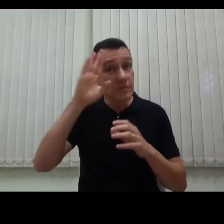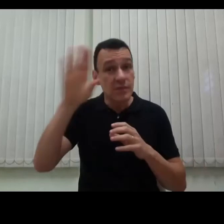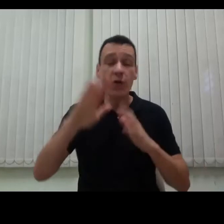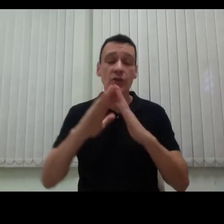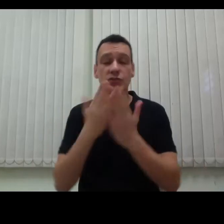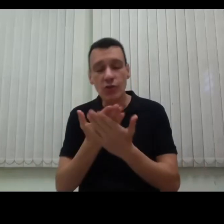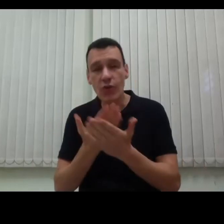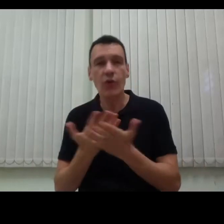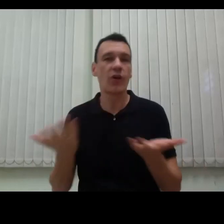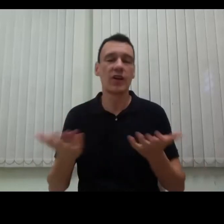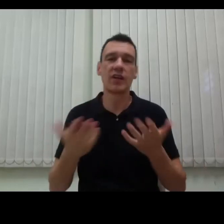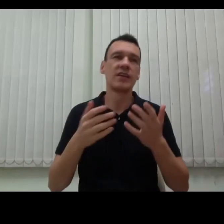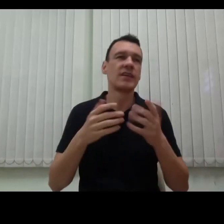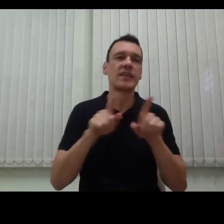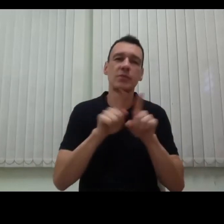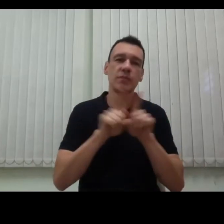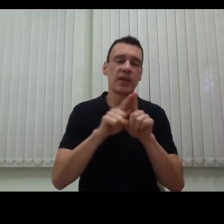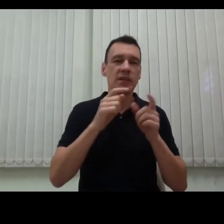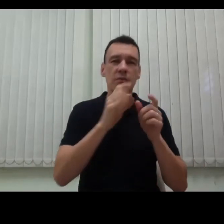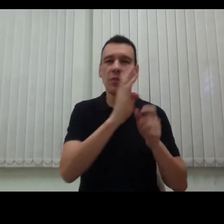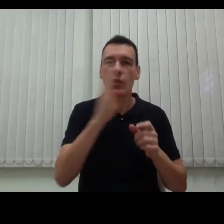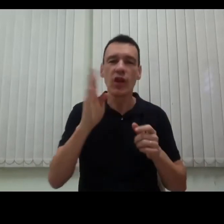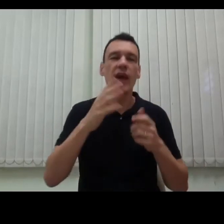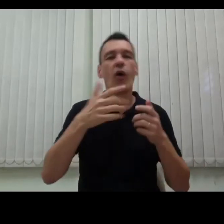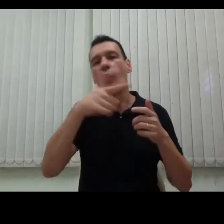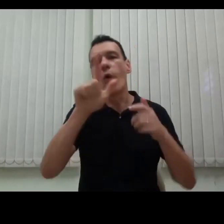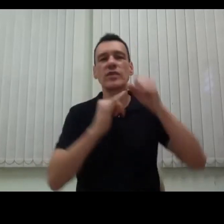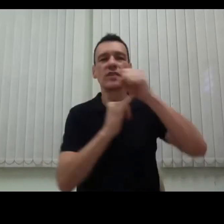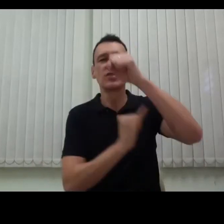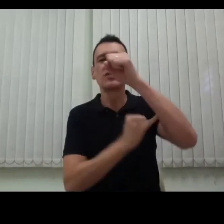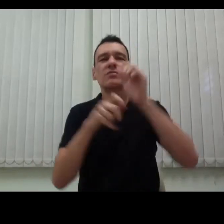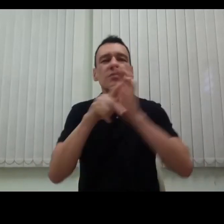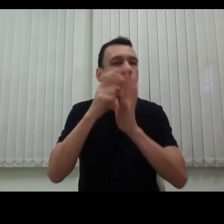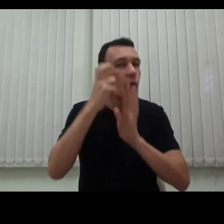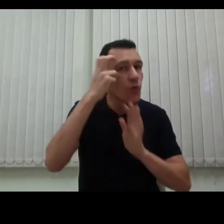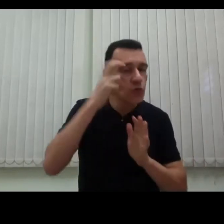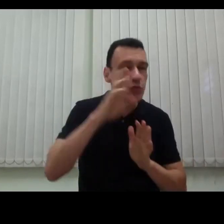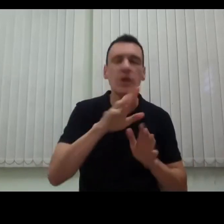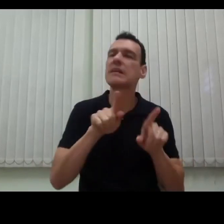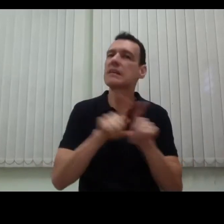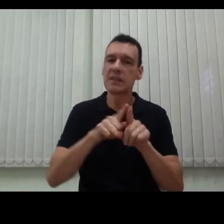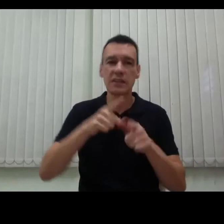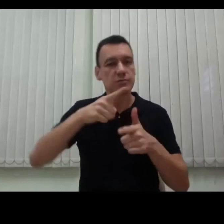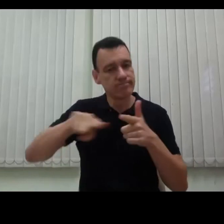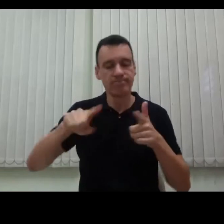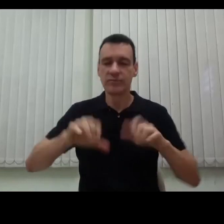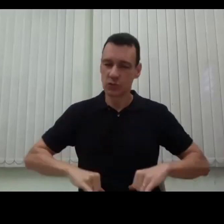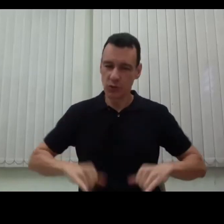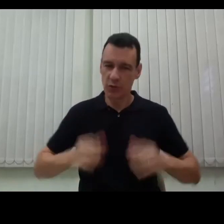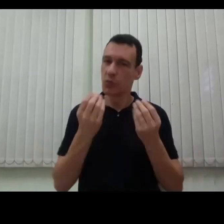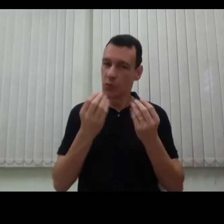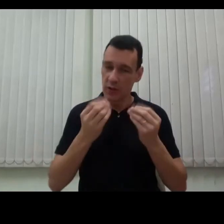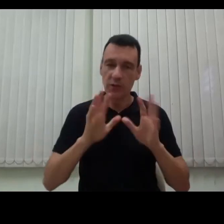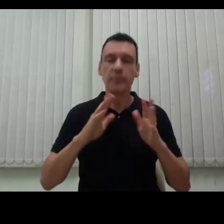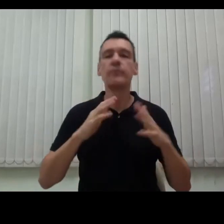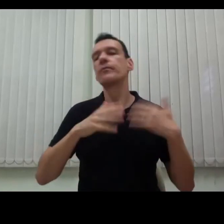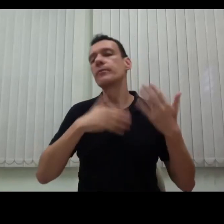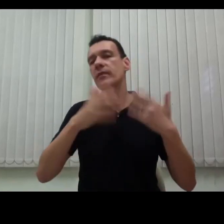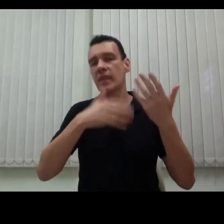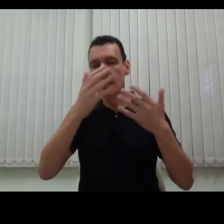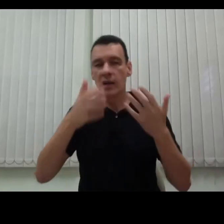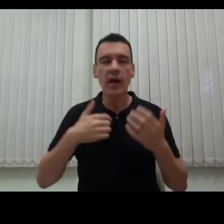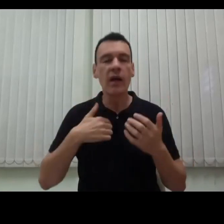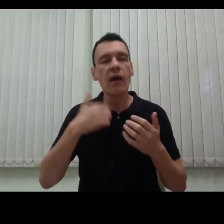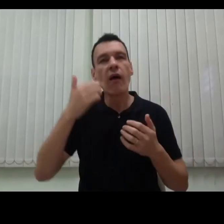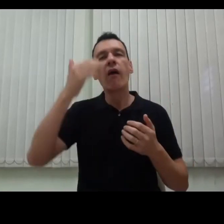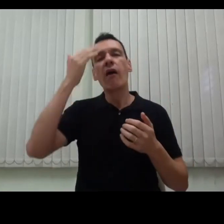fugiram disso, né? E hoje também eu consigo perceber o quanto o racismo marcava